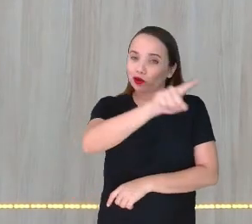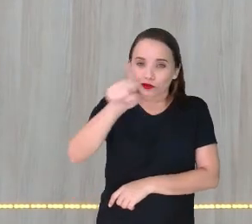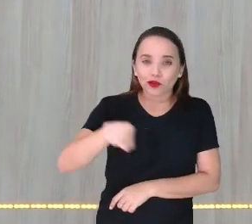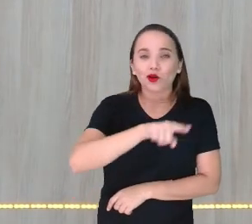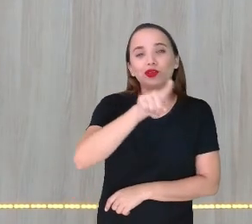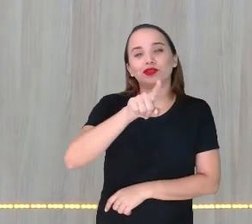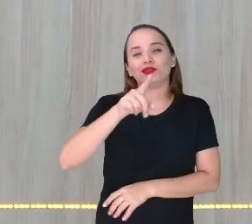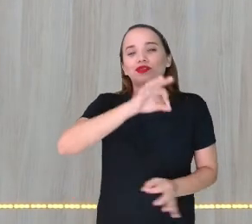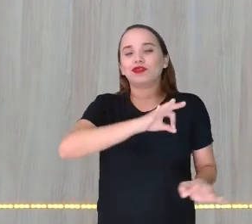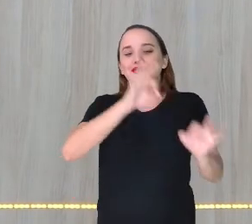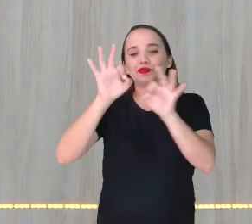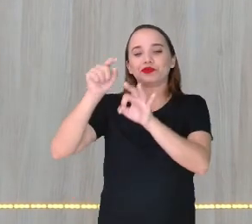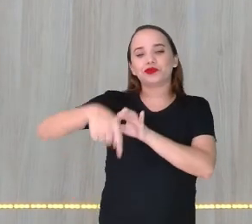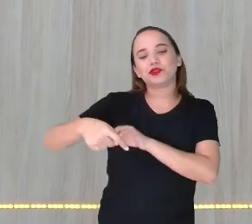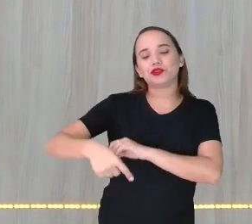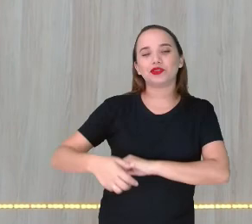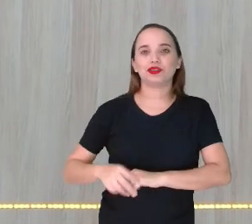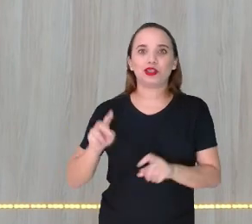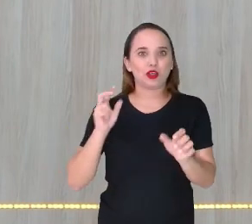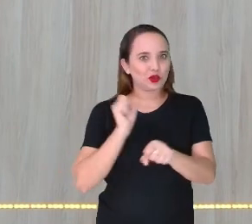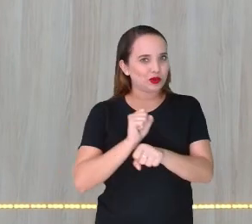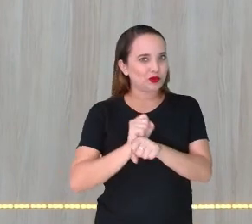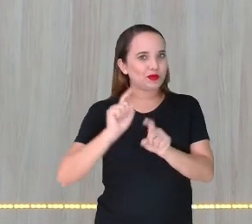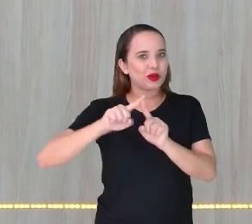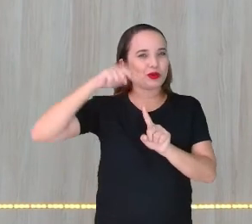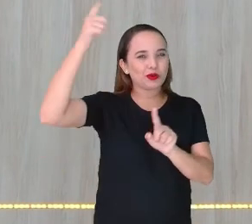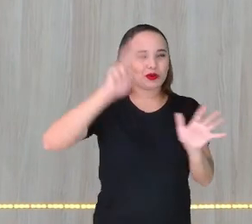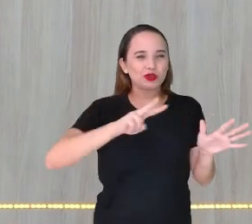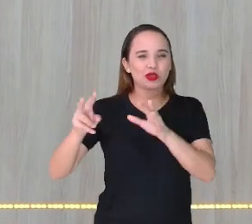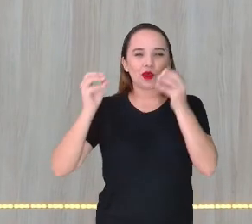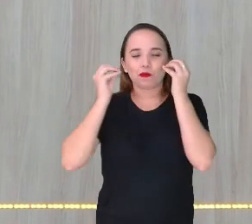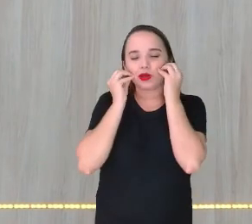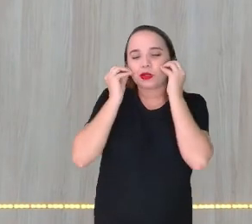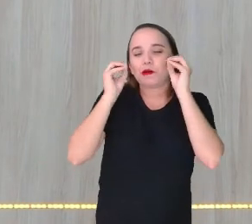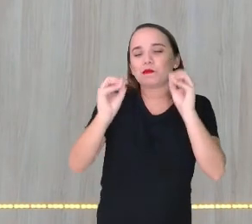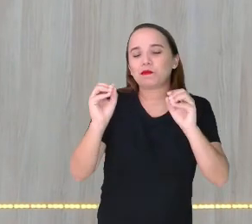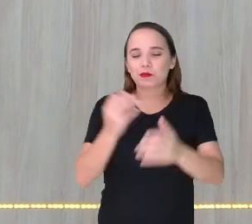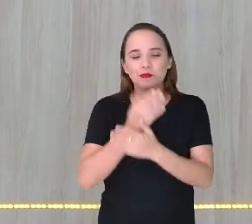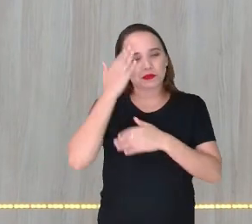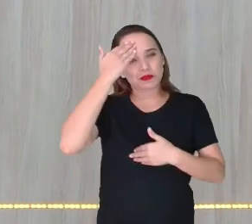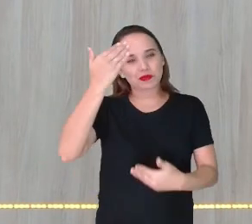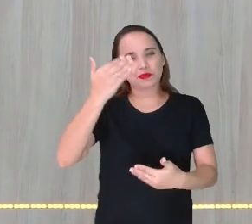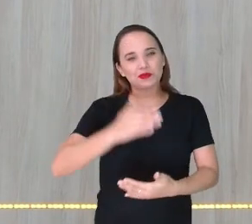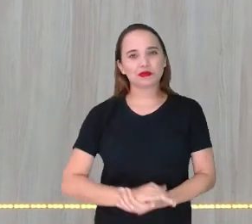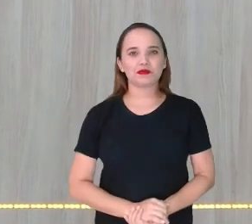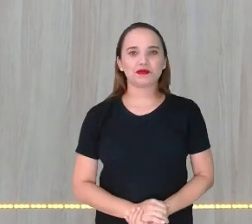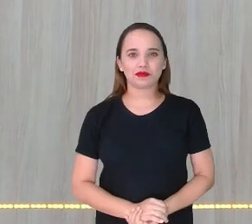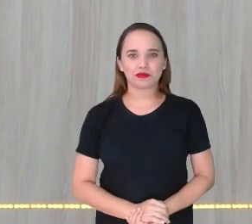nos assistindo. Então espero vocês na semana que vem. Um cheiro e muito obrigado.